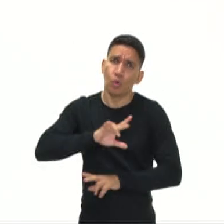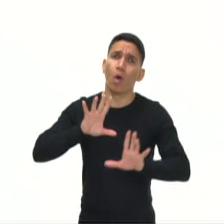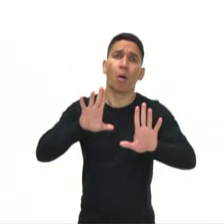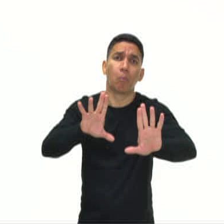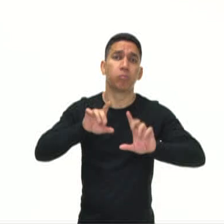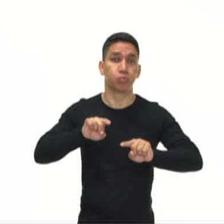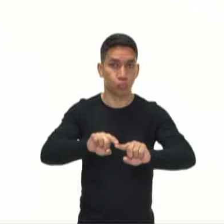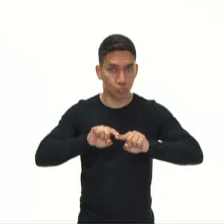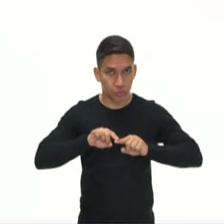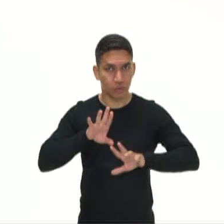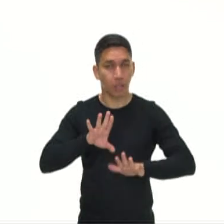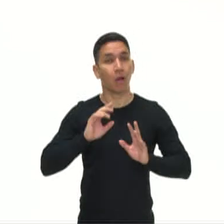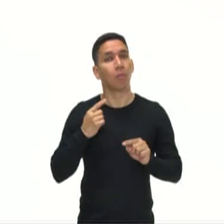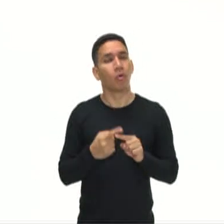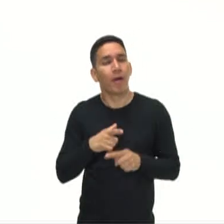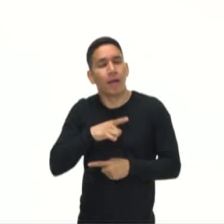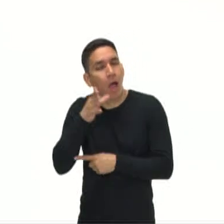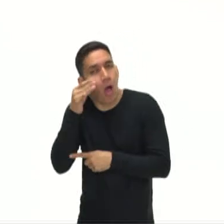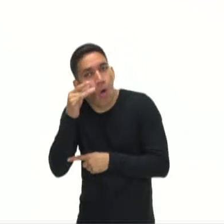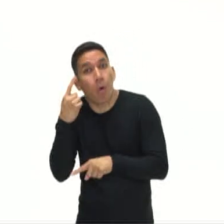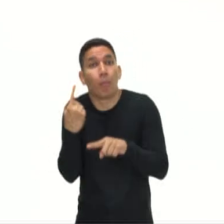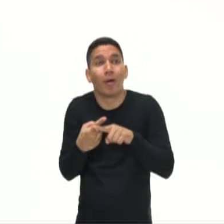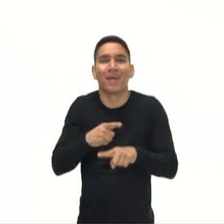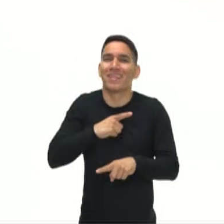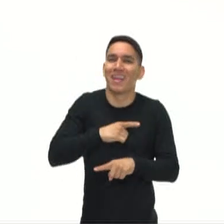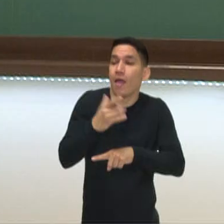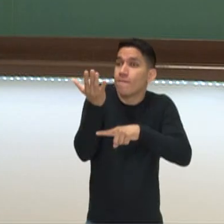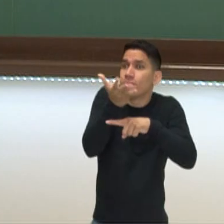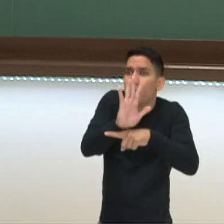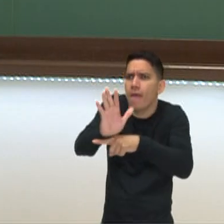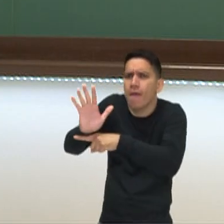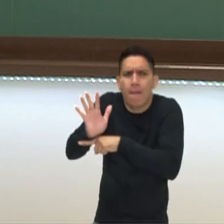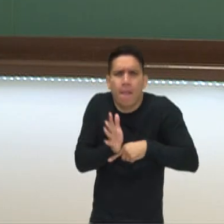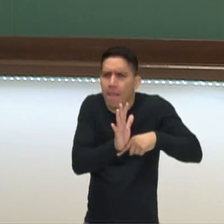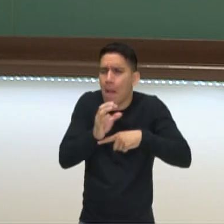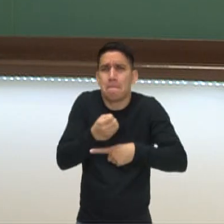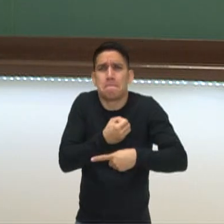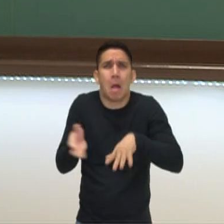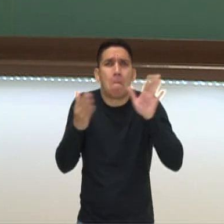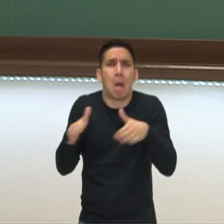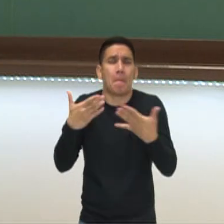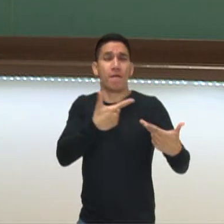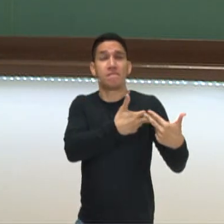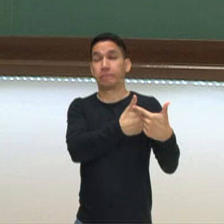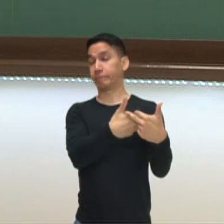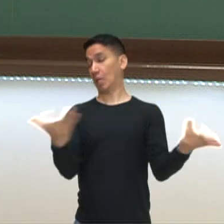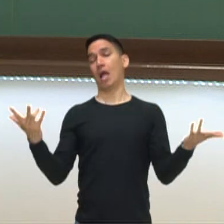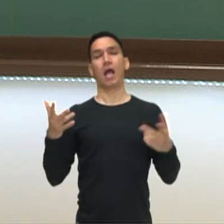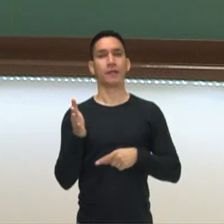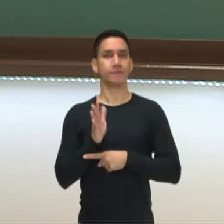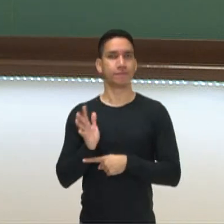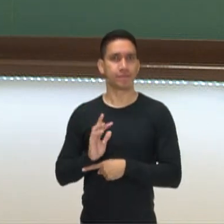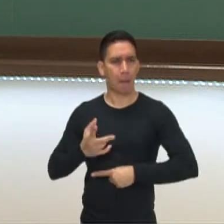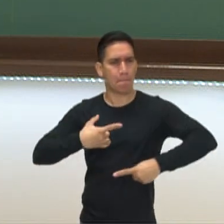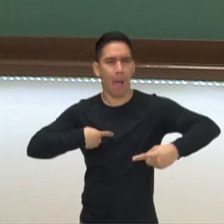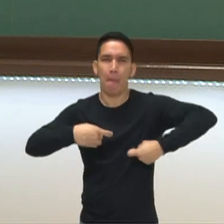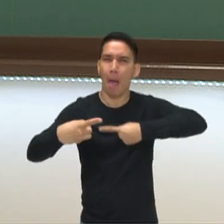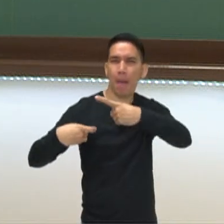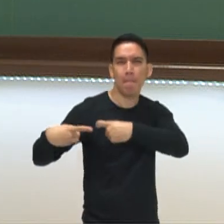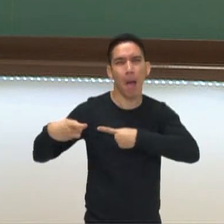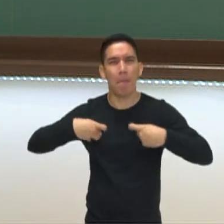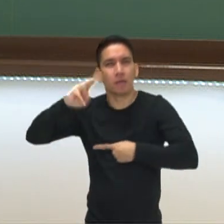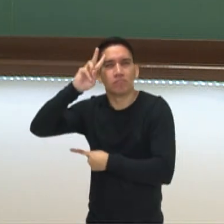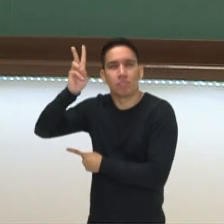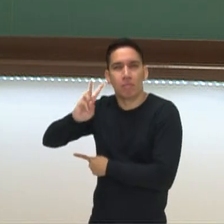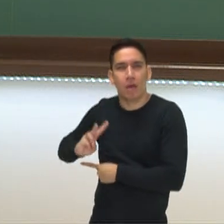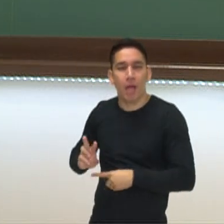isso, há muita curiosidade nela também por causa da indústria de filmes, que você tem inúmeros filmes sobre inúmeras batalhas e